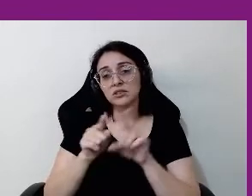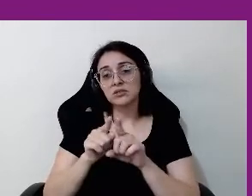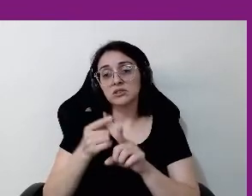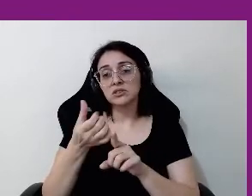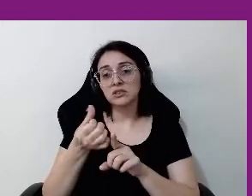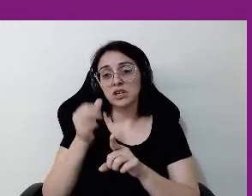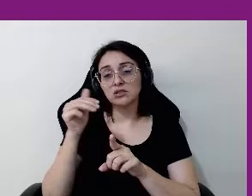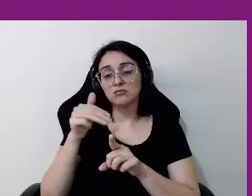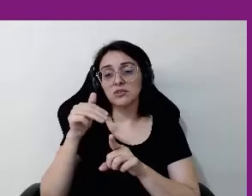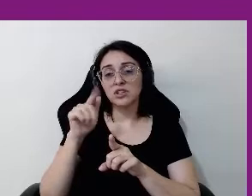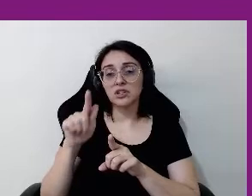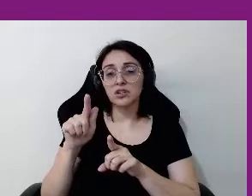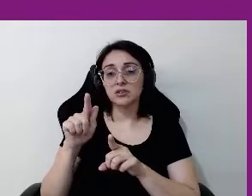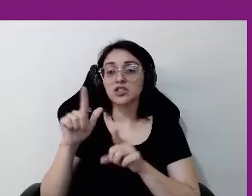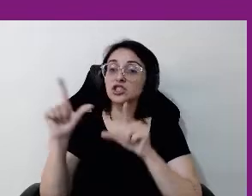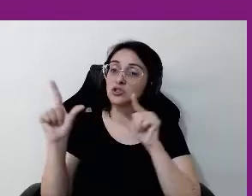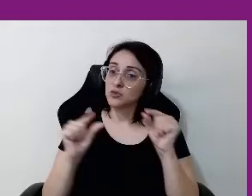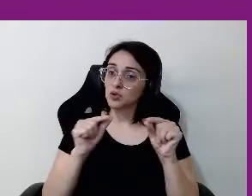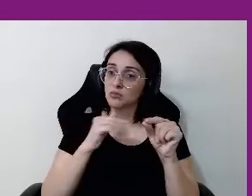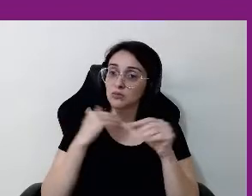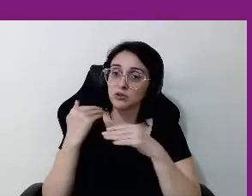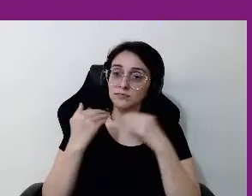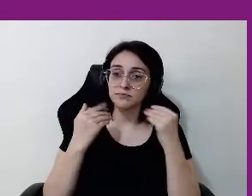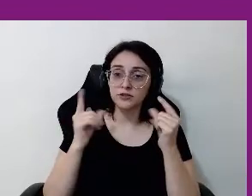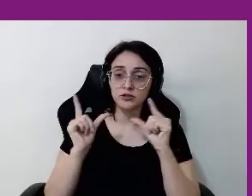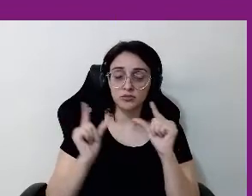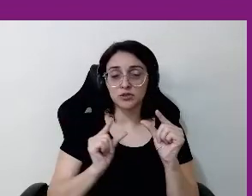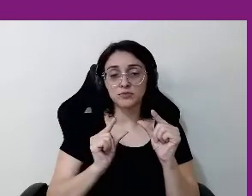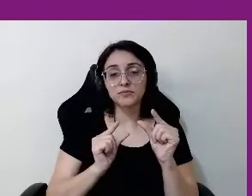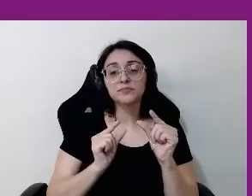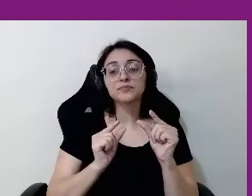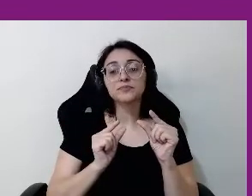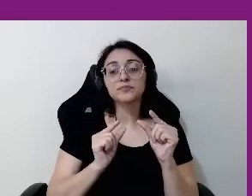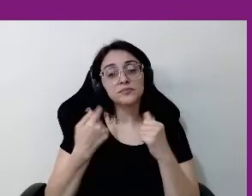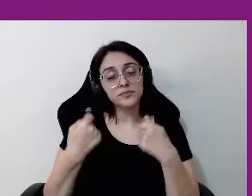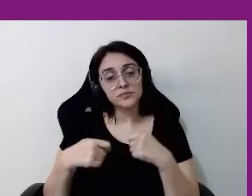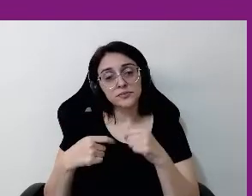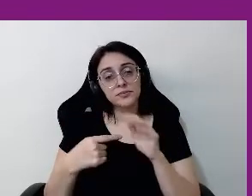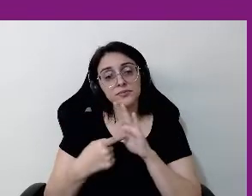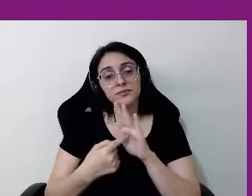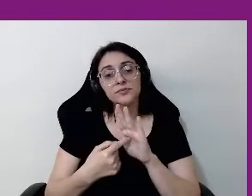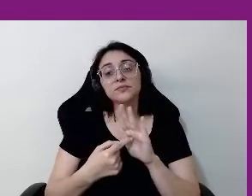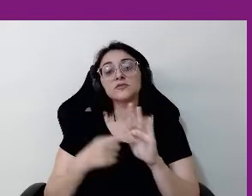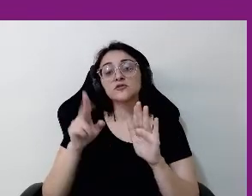6 miligramas diminuiu mortalidade, então se deve